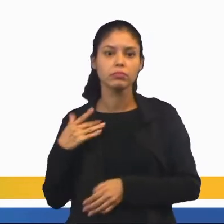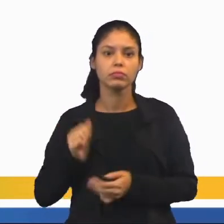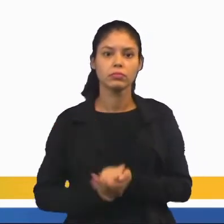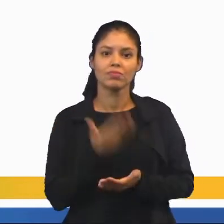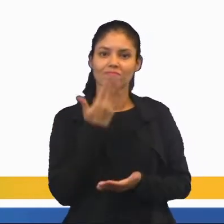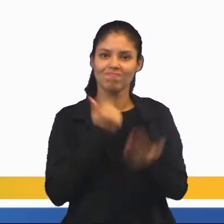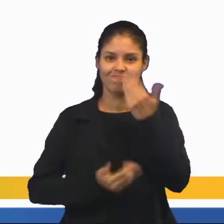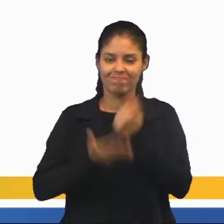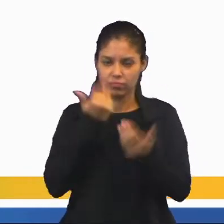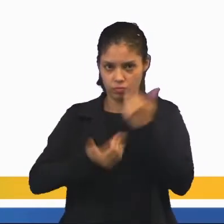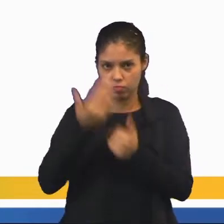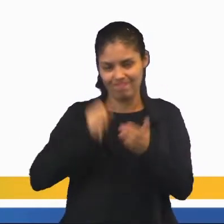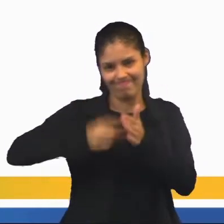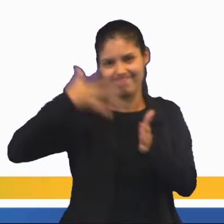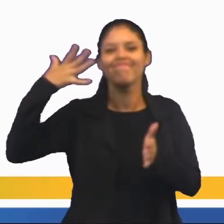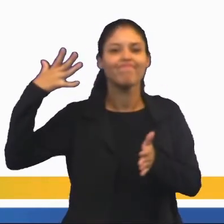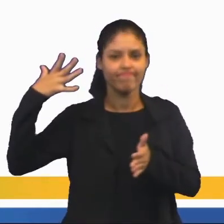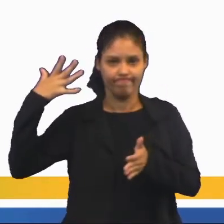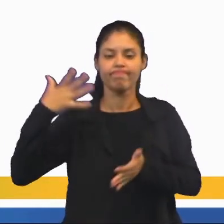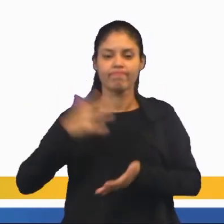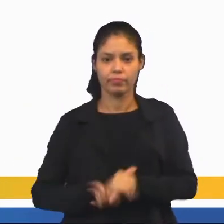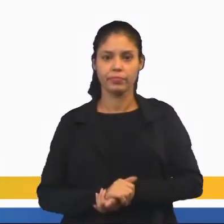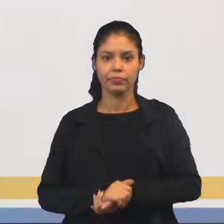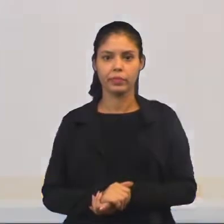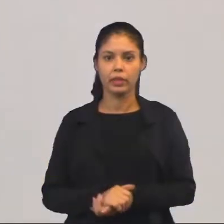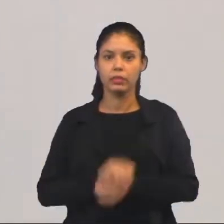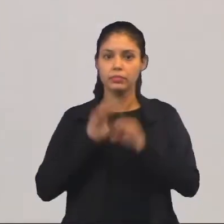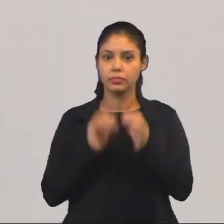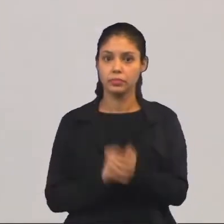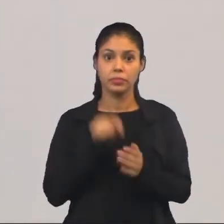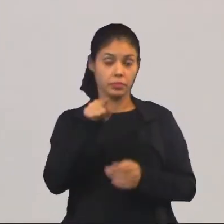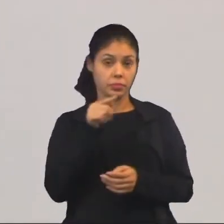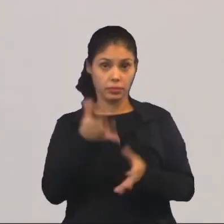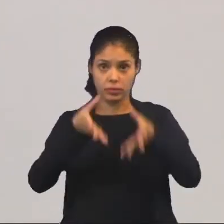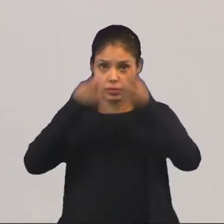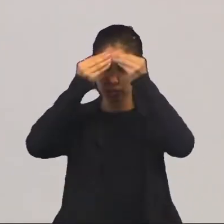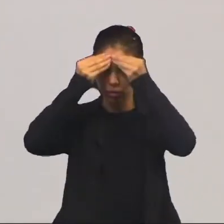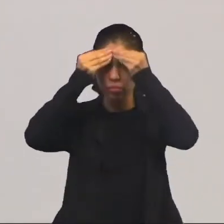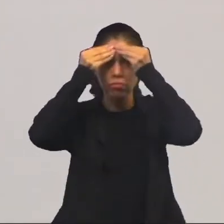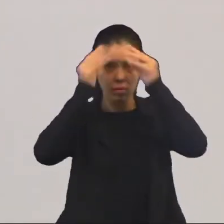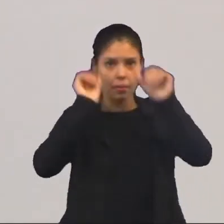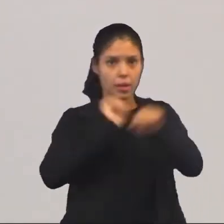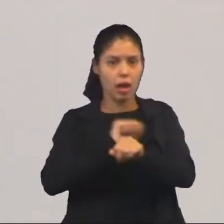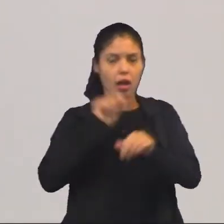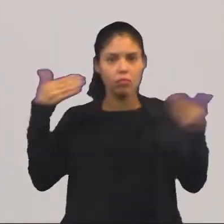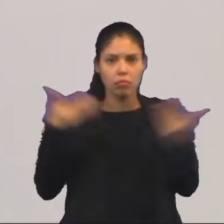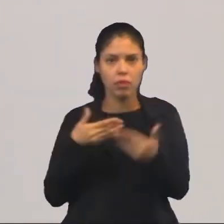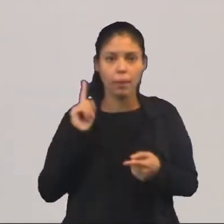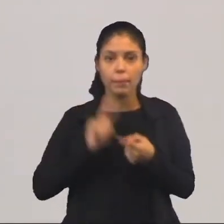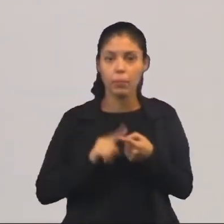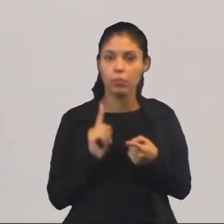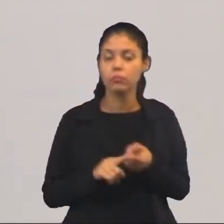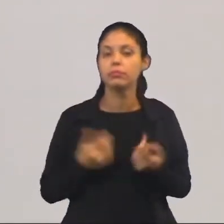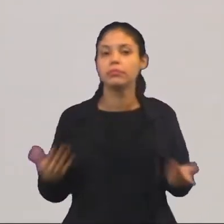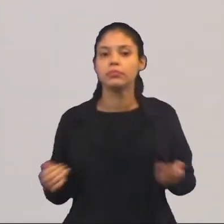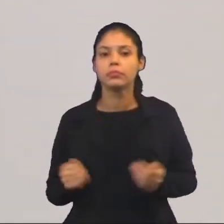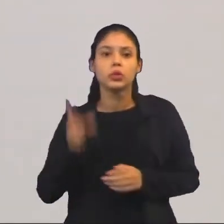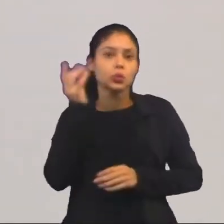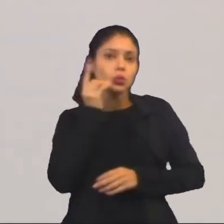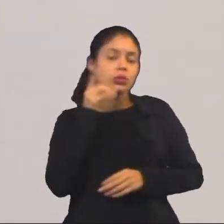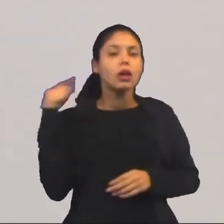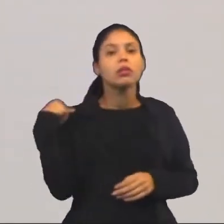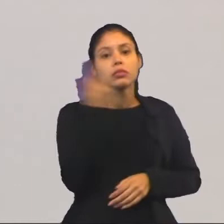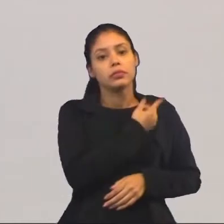de saúde se consumidos em excesso. E eu quero frisar e parar nesse momento, por quê? Turma, na correria em que